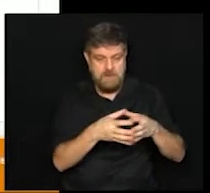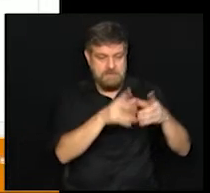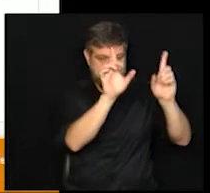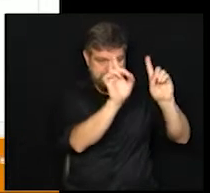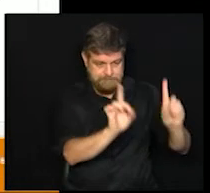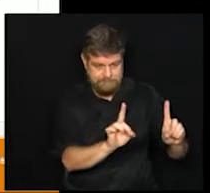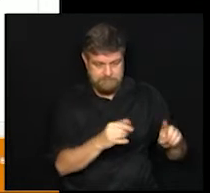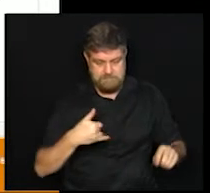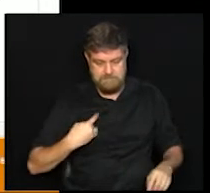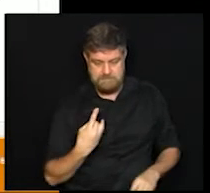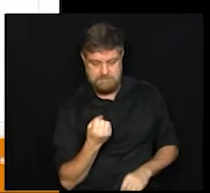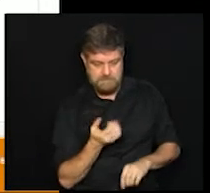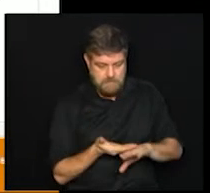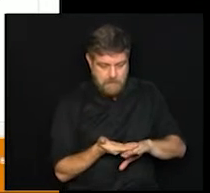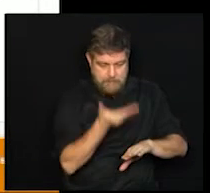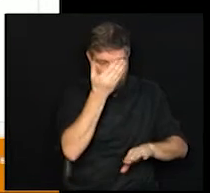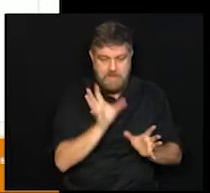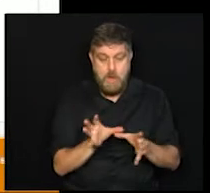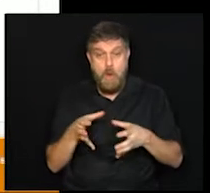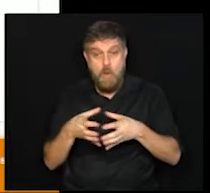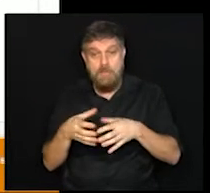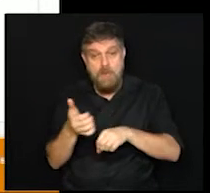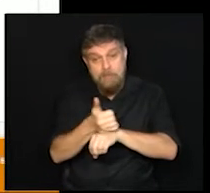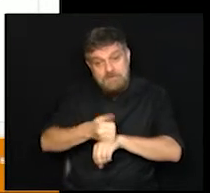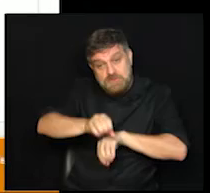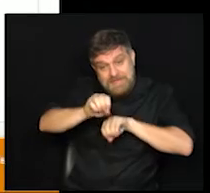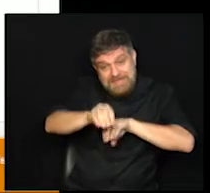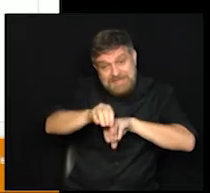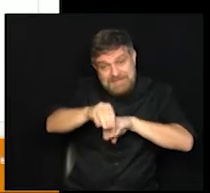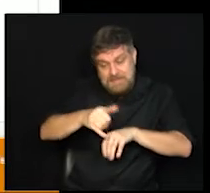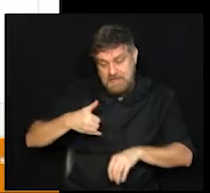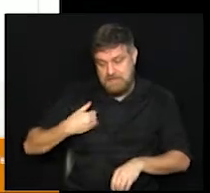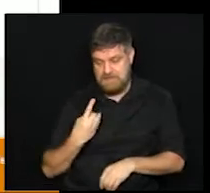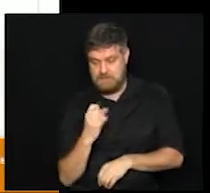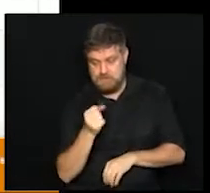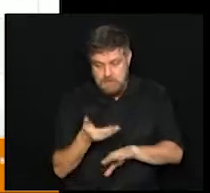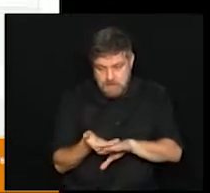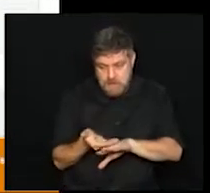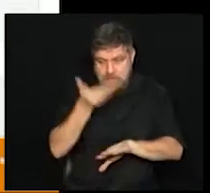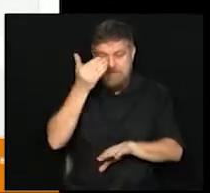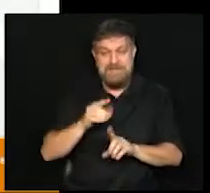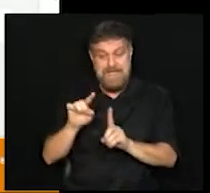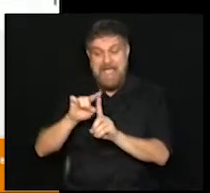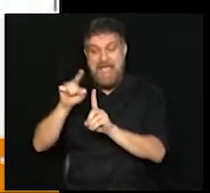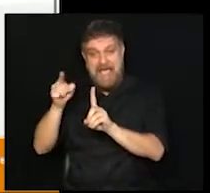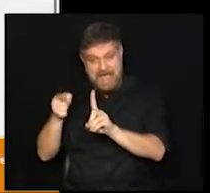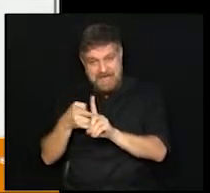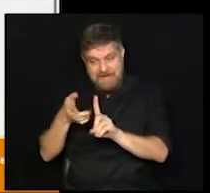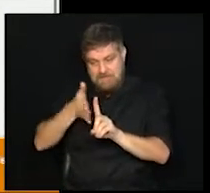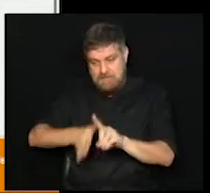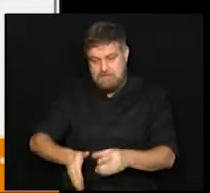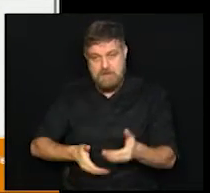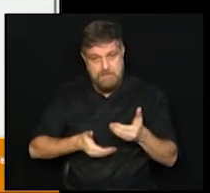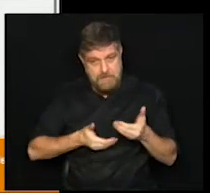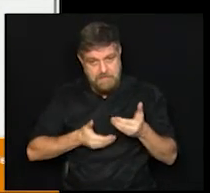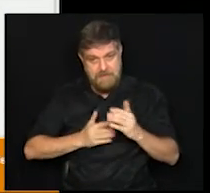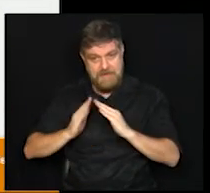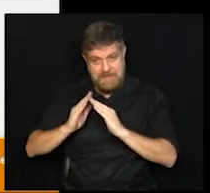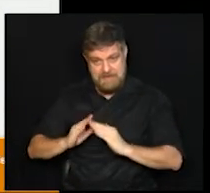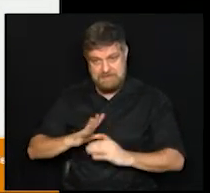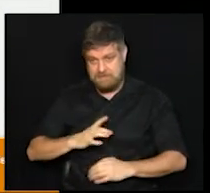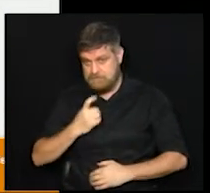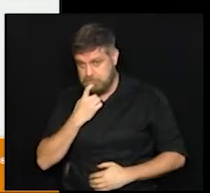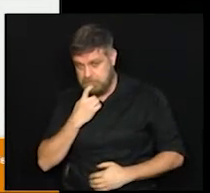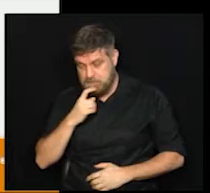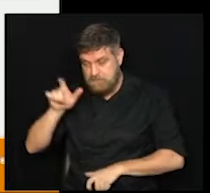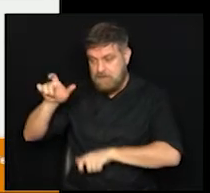acima de 18 anos, profissionais de educação acima de 18 anos, gestantes puérperas moradoras de Campinas,